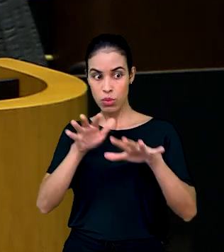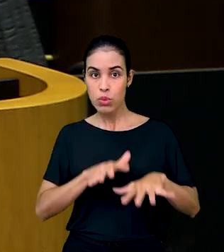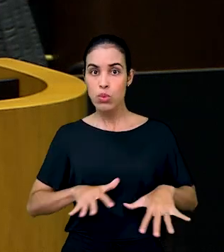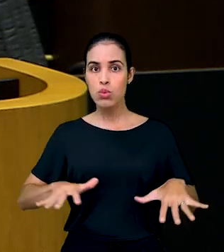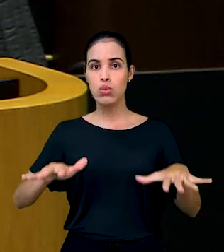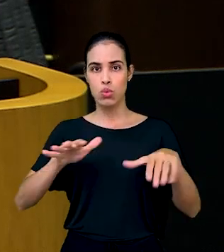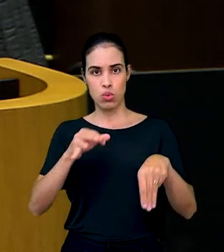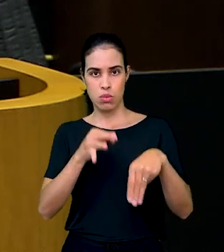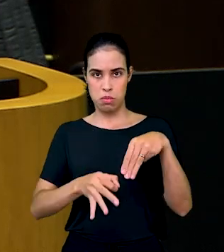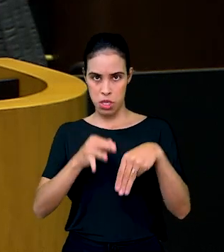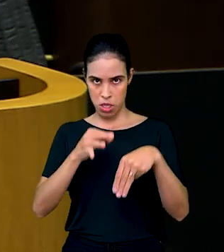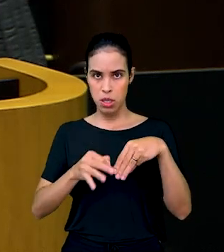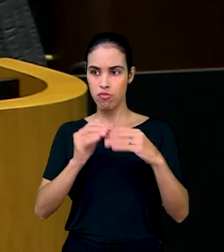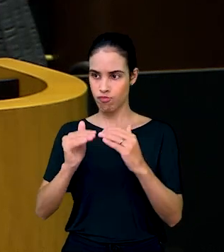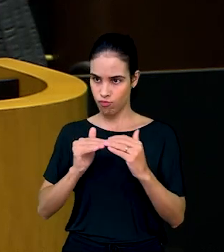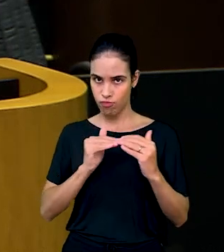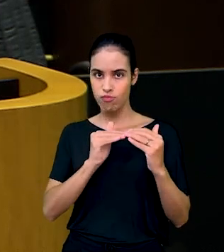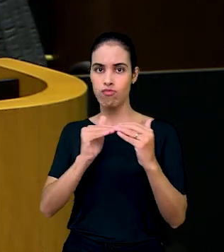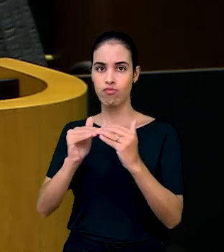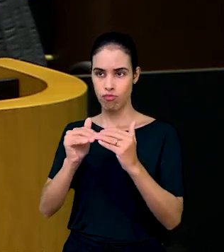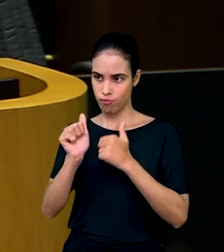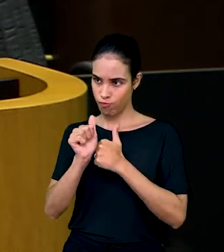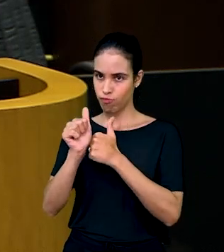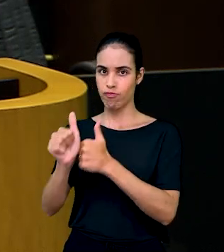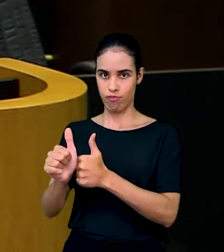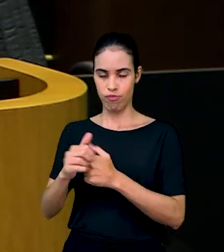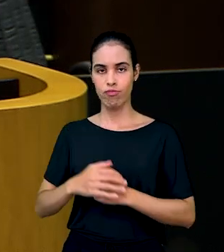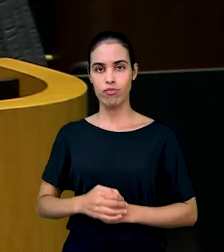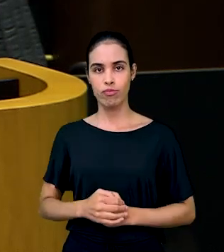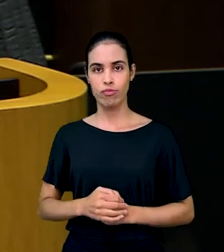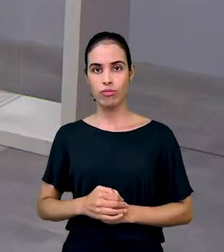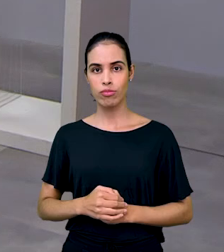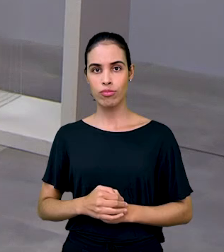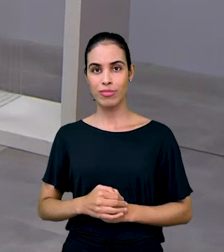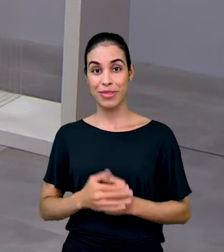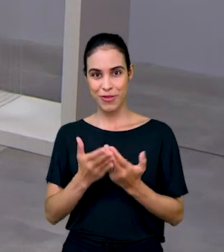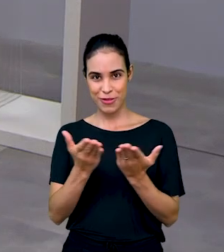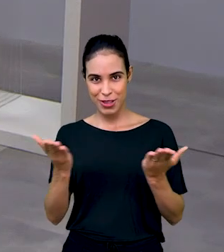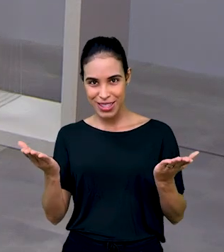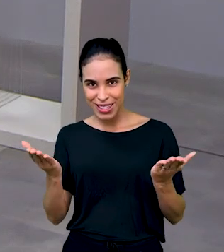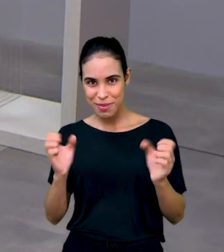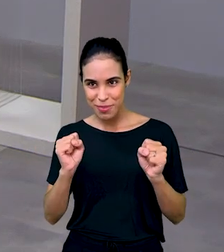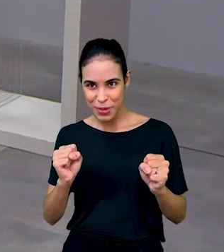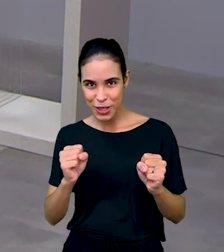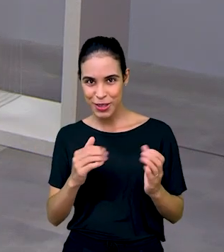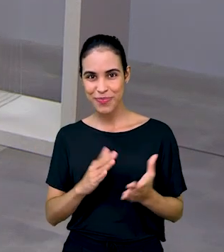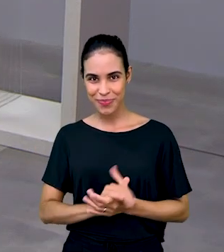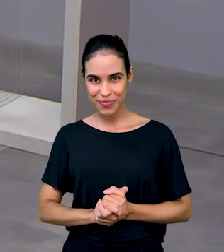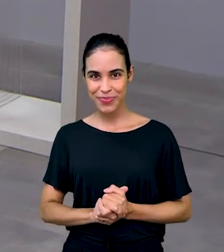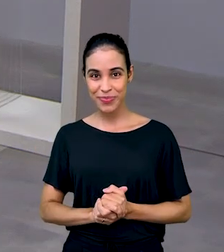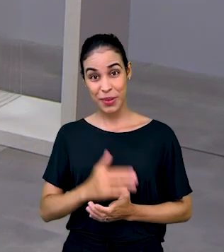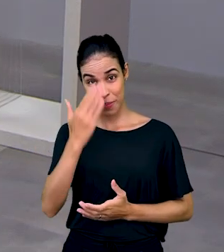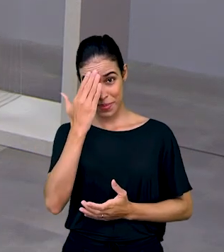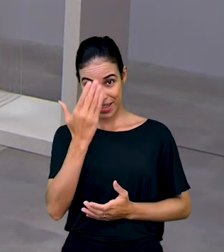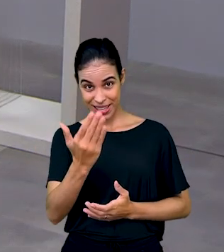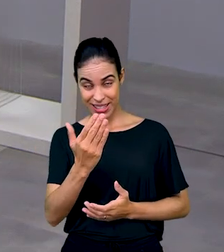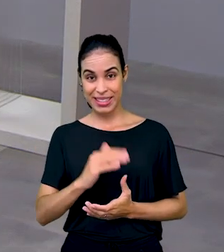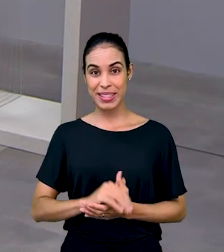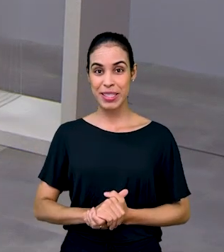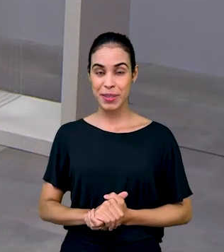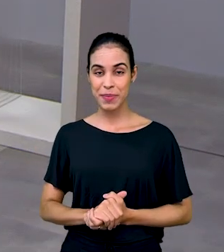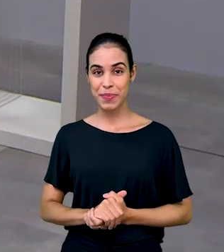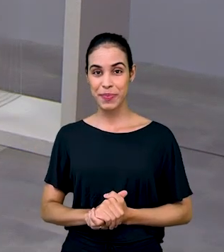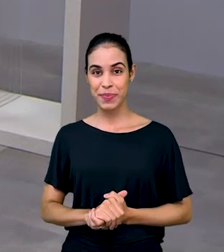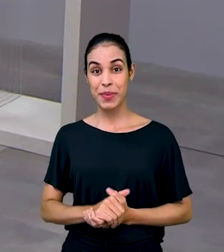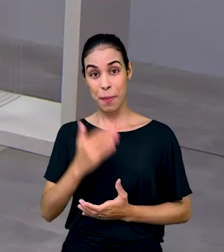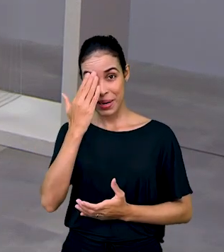Dissídios Individuais seguiram o entendimento do relator de forma unânime. Volto com vocês no estúdio. Tá certo, Samantha. Muito obrigada